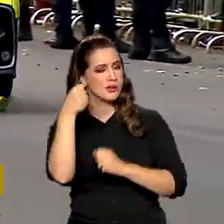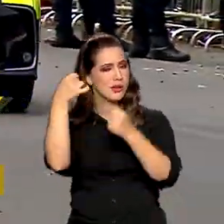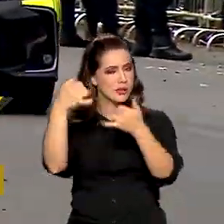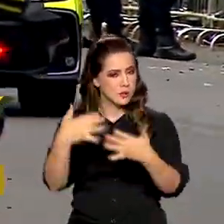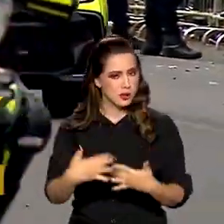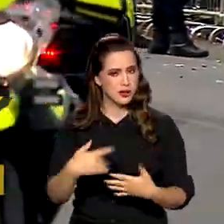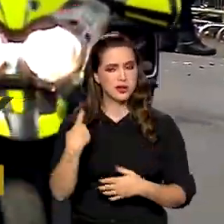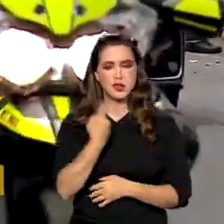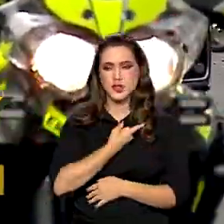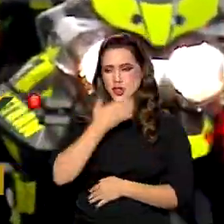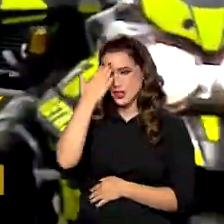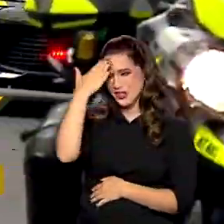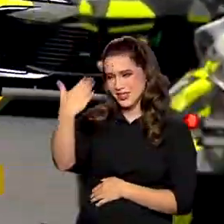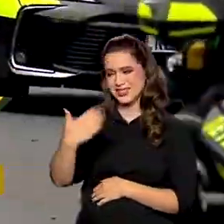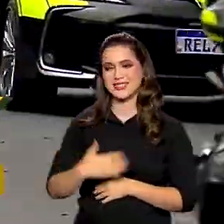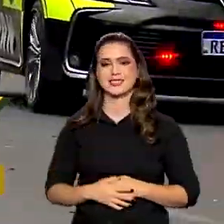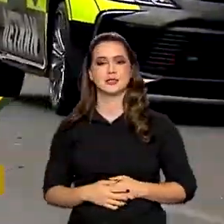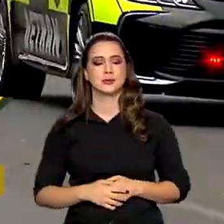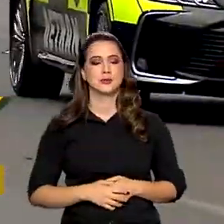que agradece.